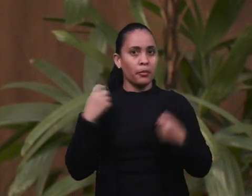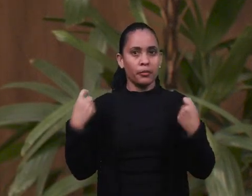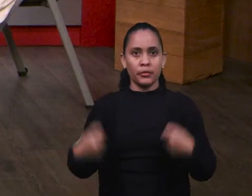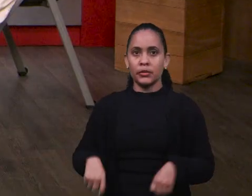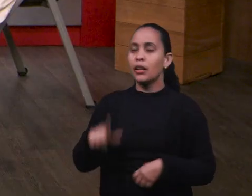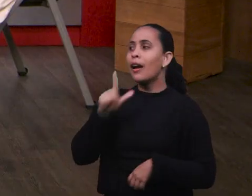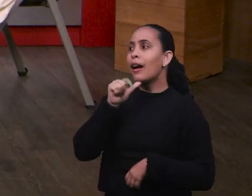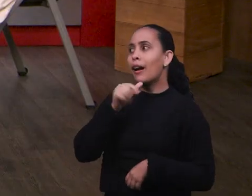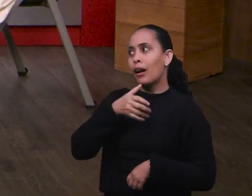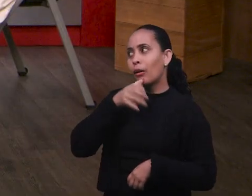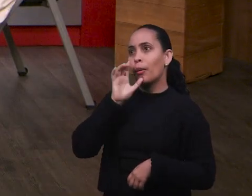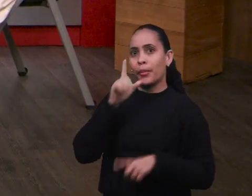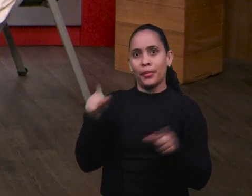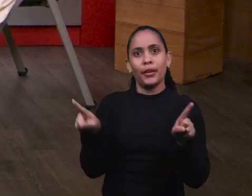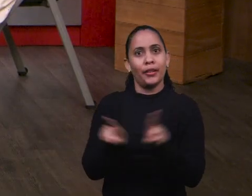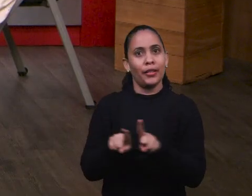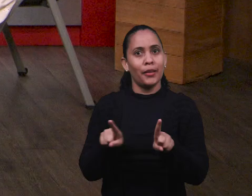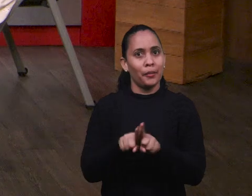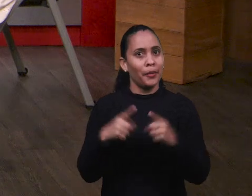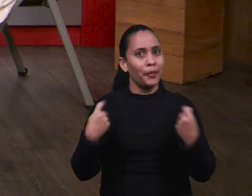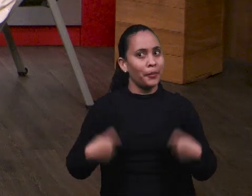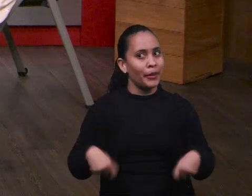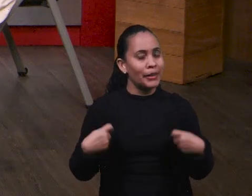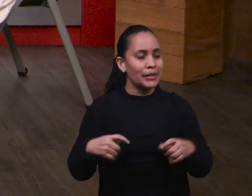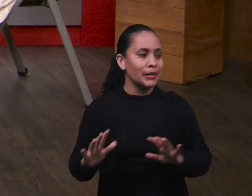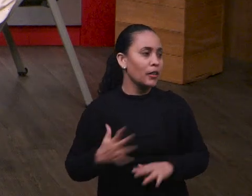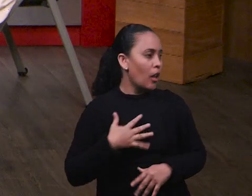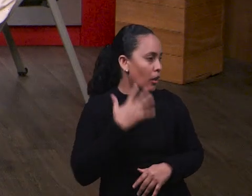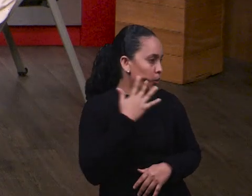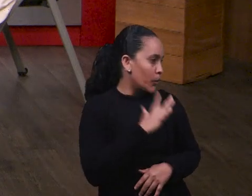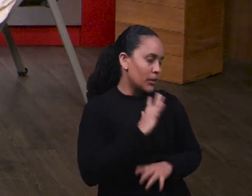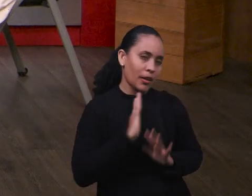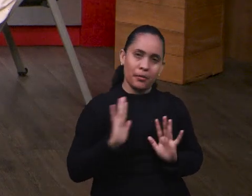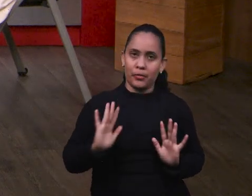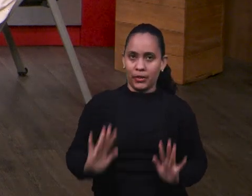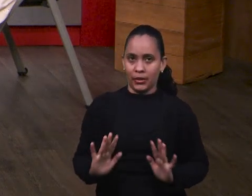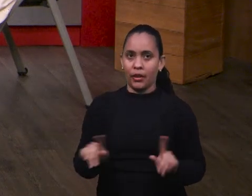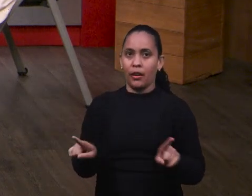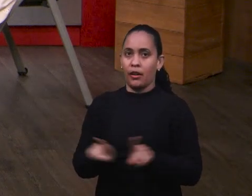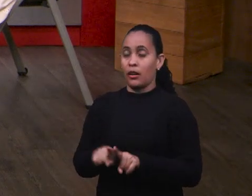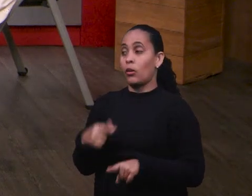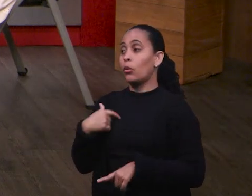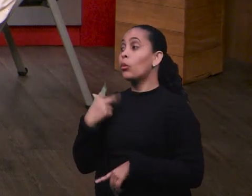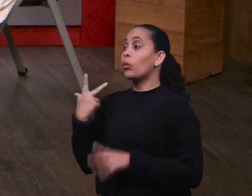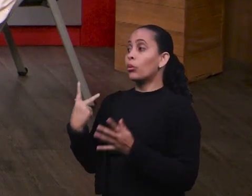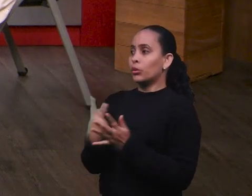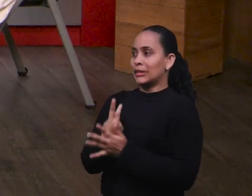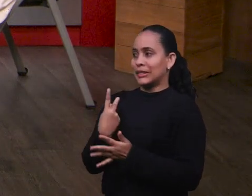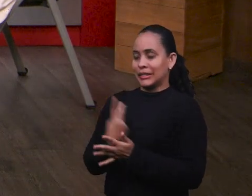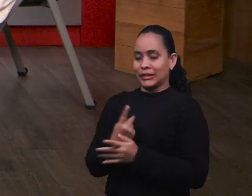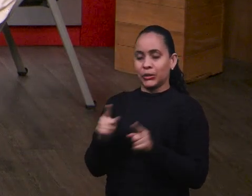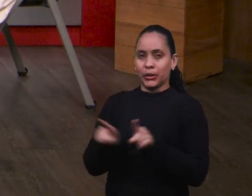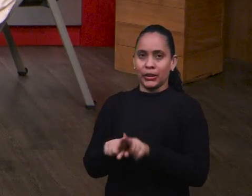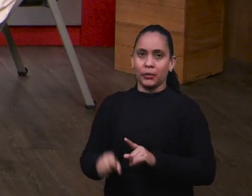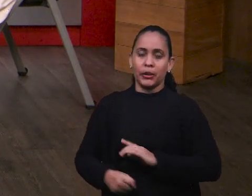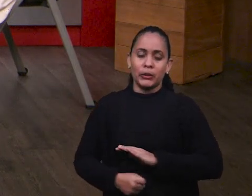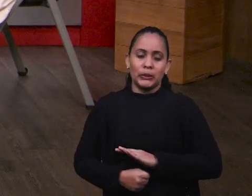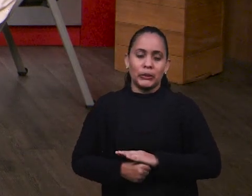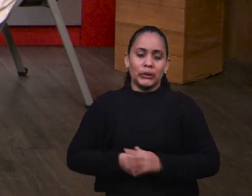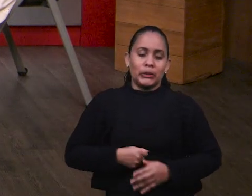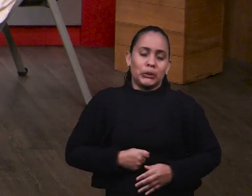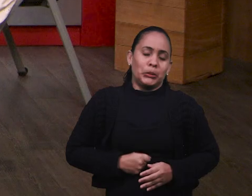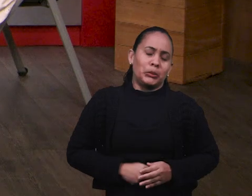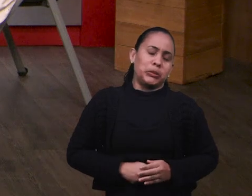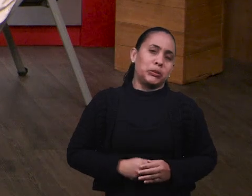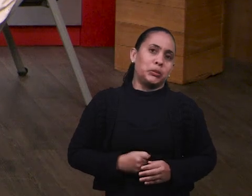Que interessante, ó, uma coisa que eu não sabia. Um dos sintomas recorrentes é a constipação. Sim, constipação.